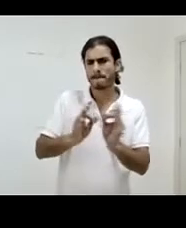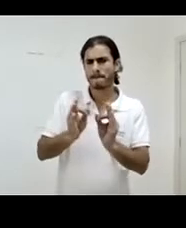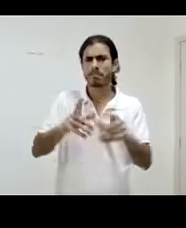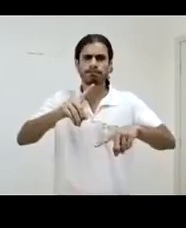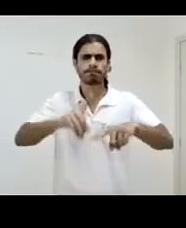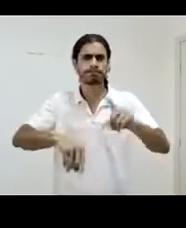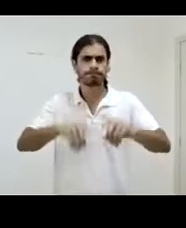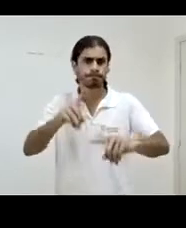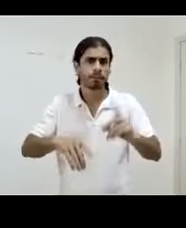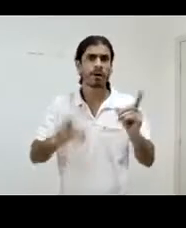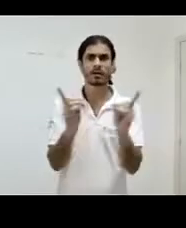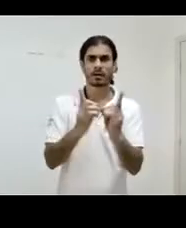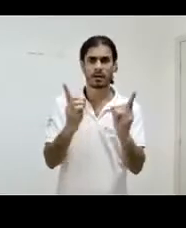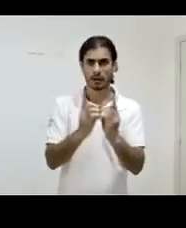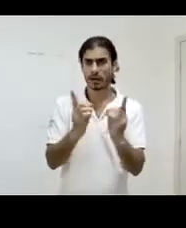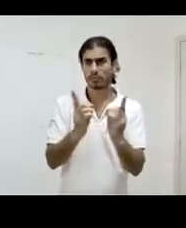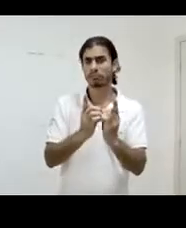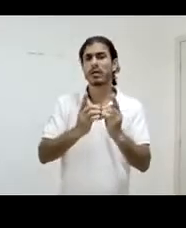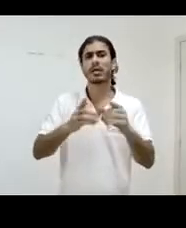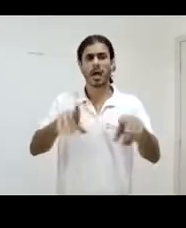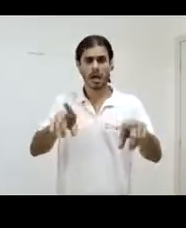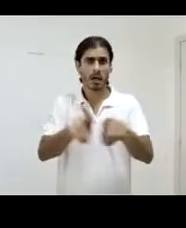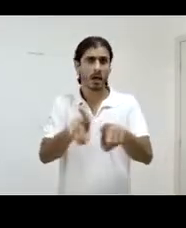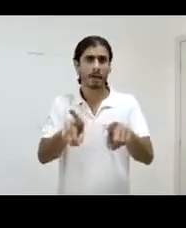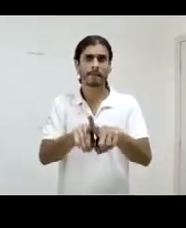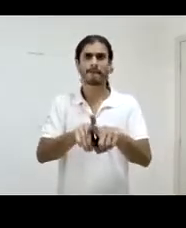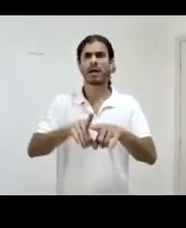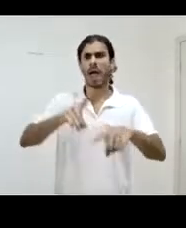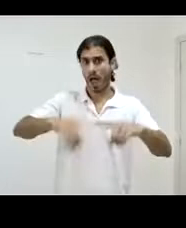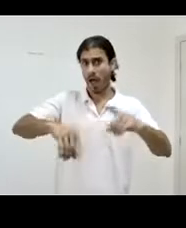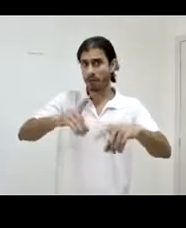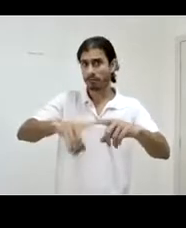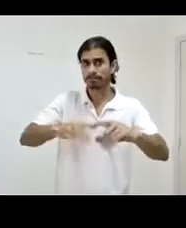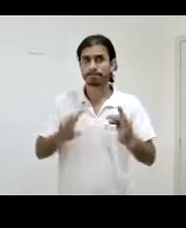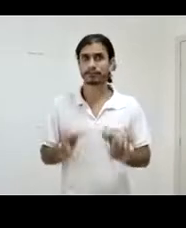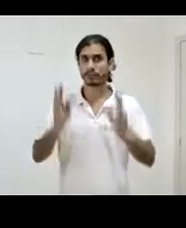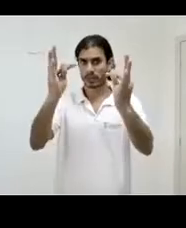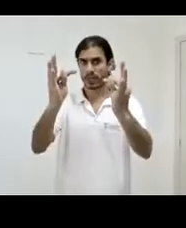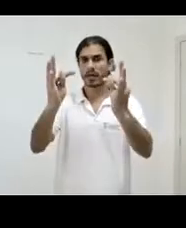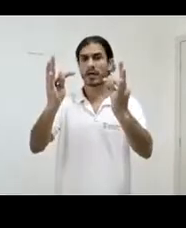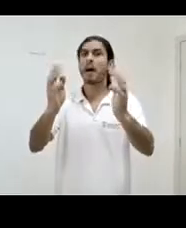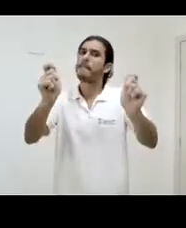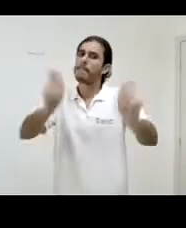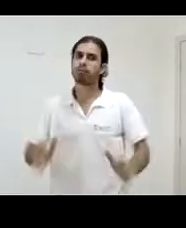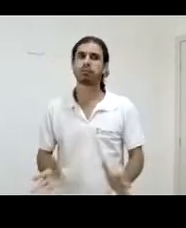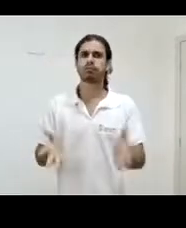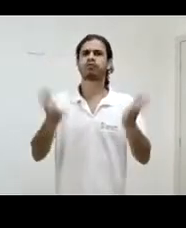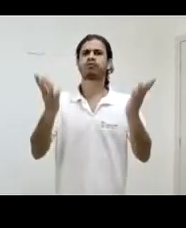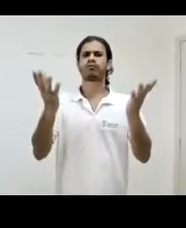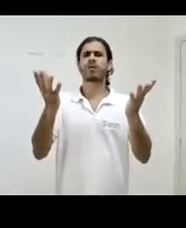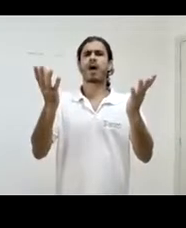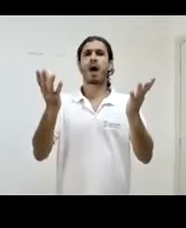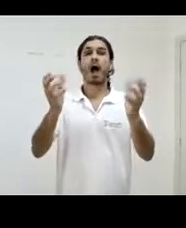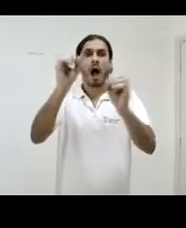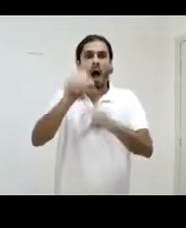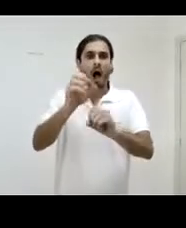faça algumas sugestões de recursos tecnológicos que também podem ser usados para estimular o ensino do idioma de maneira atrativa e